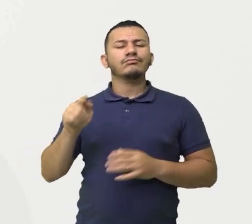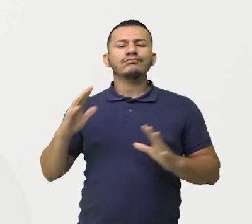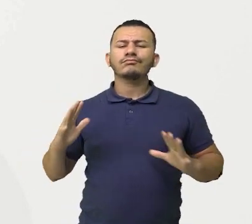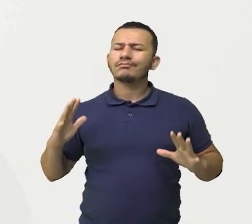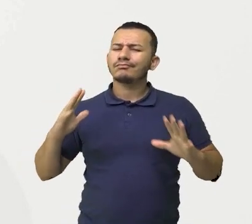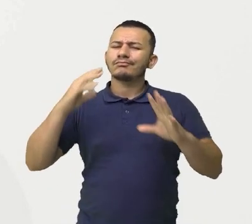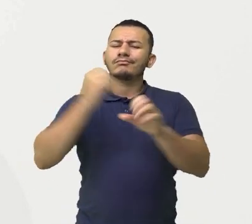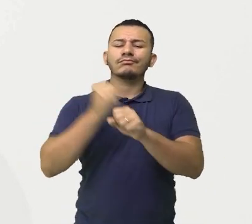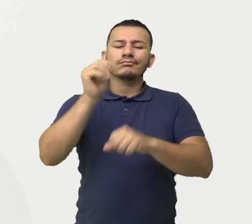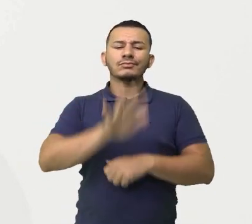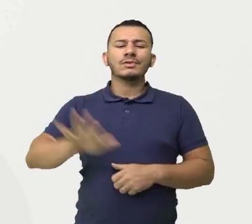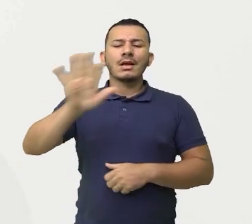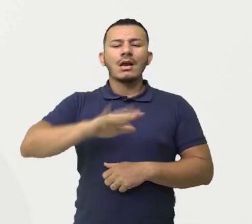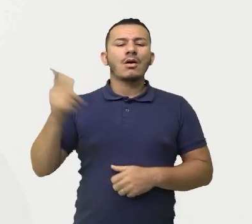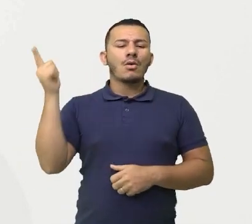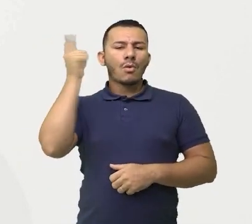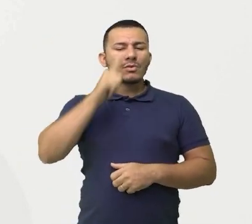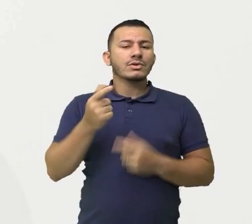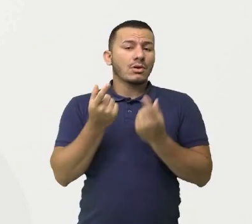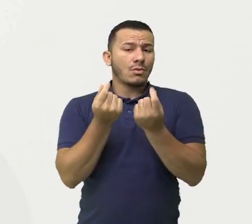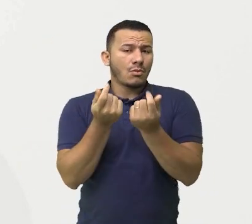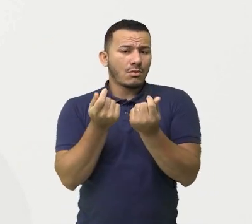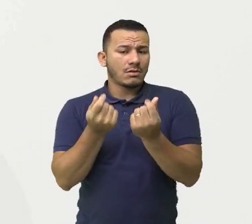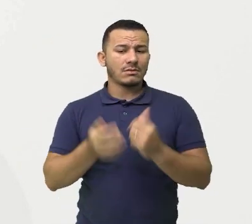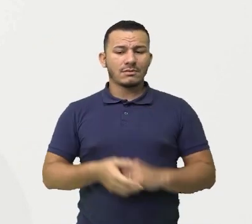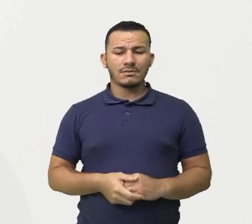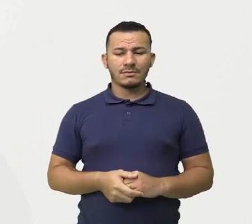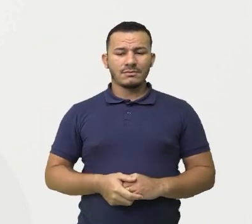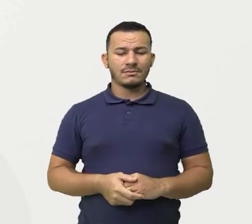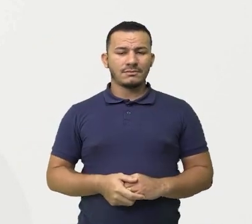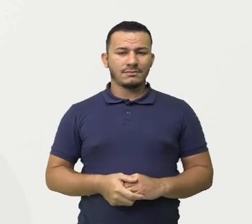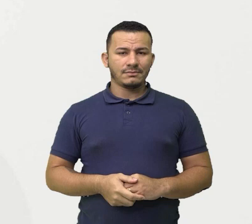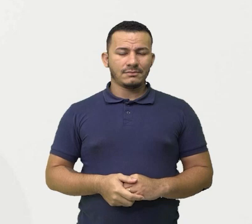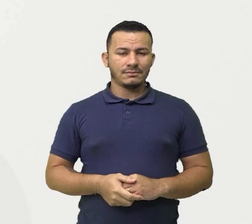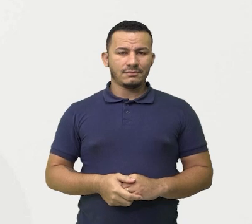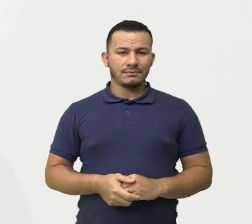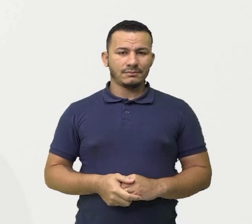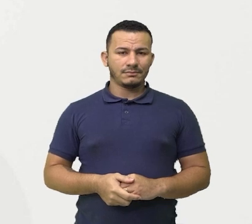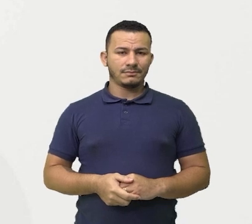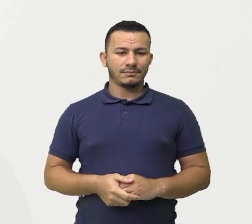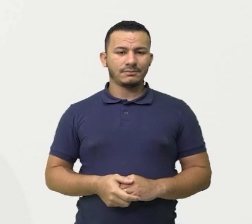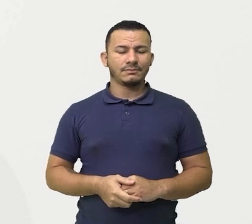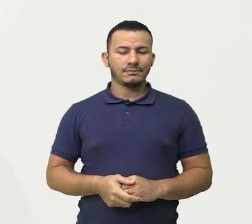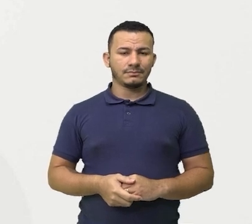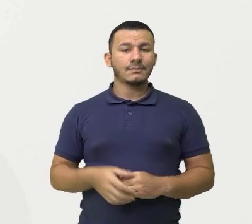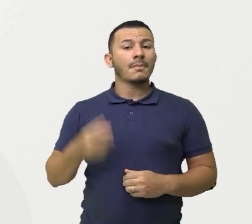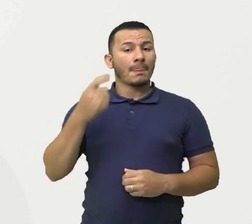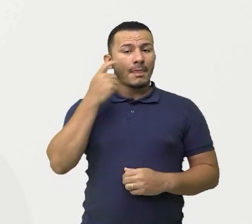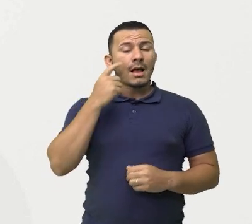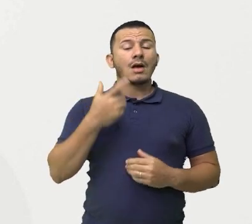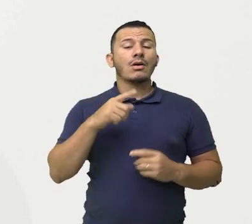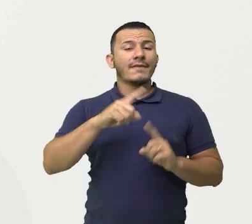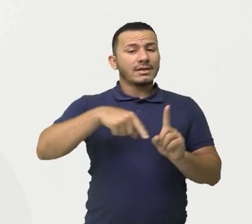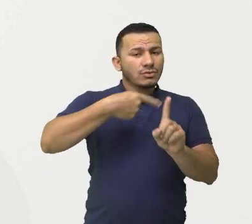dos bolos? Vamos voltar aqui. Qual